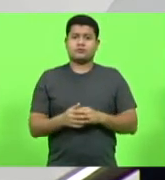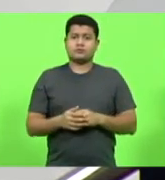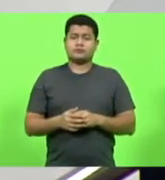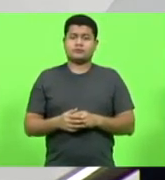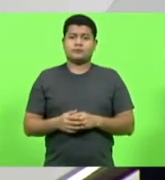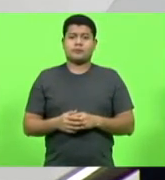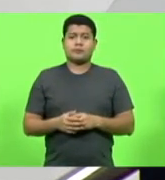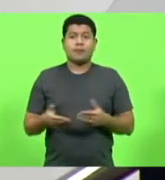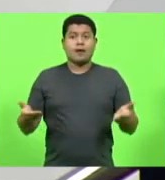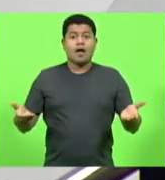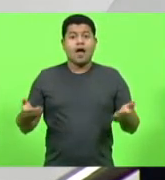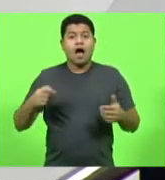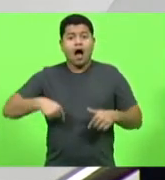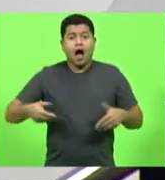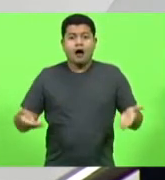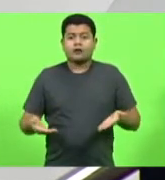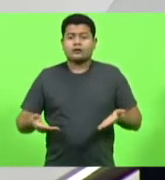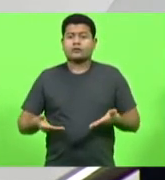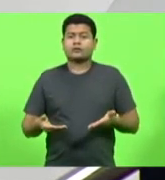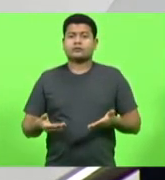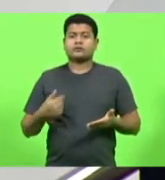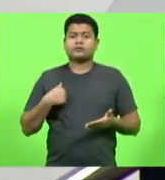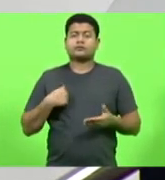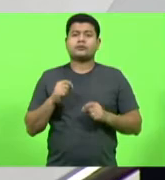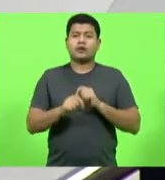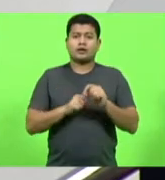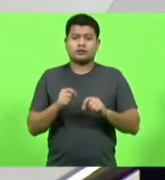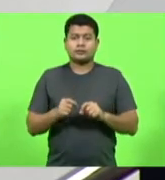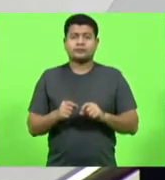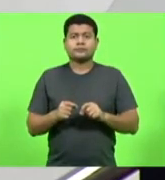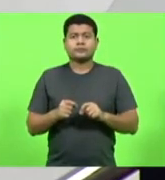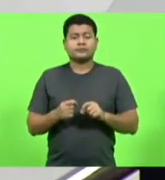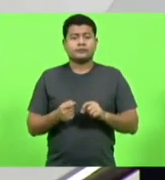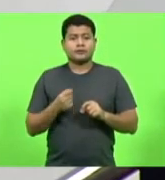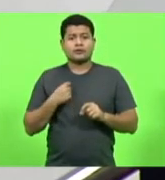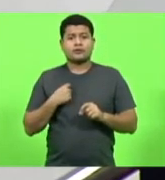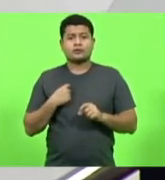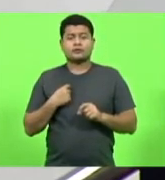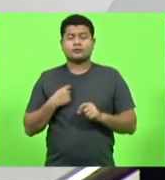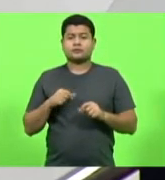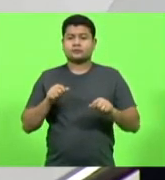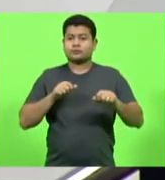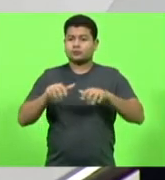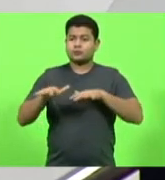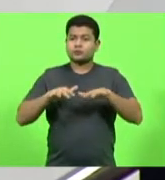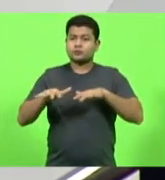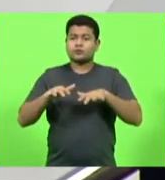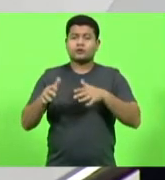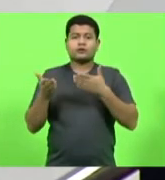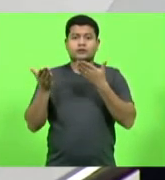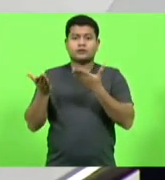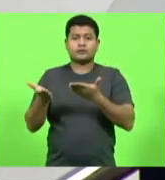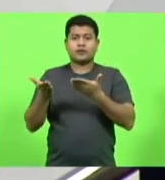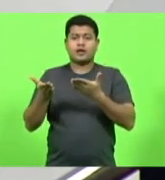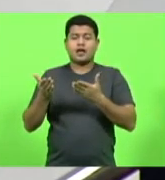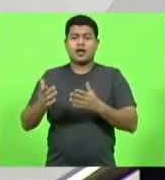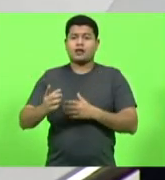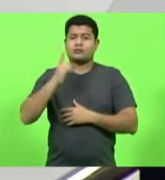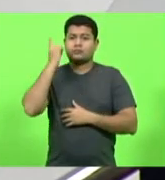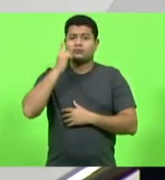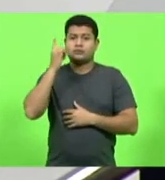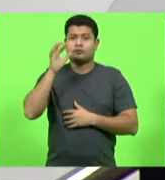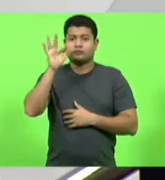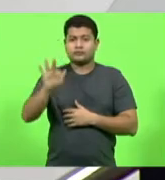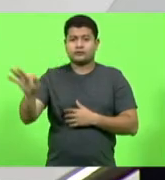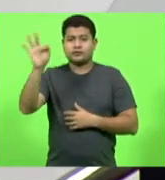aqui me associar ao movimento que o nosso deputado federal, Darcy de Matos, está